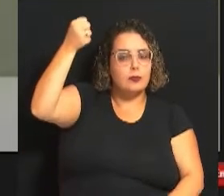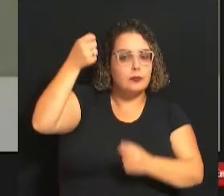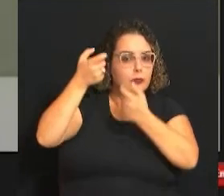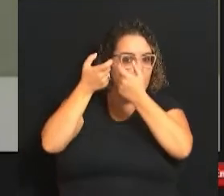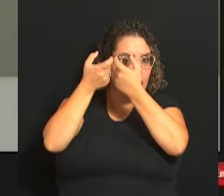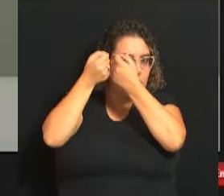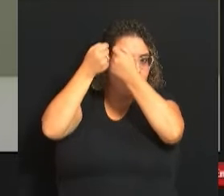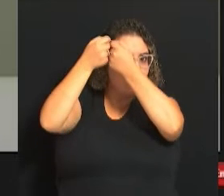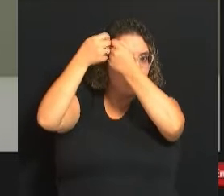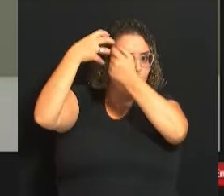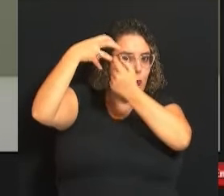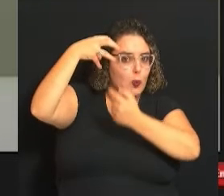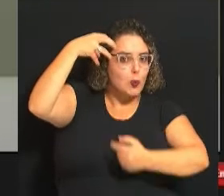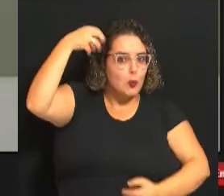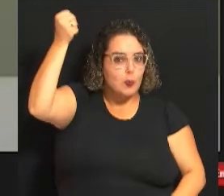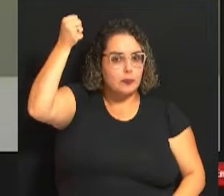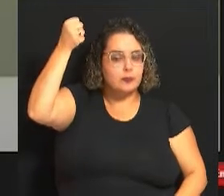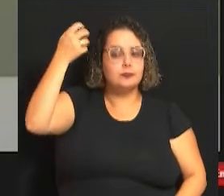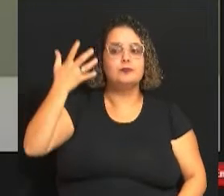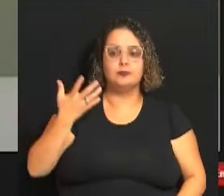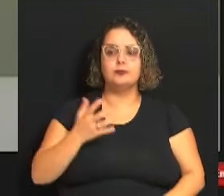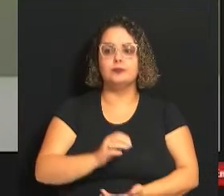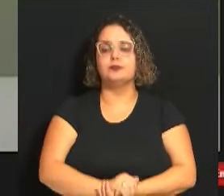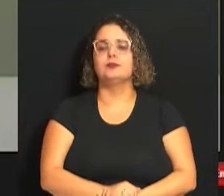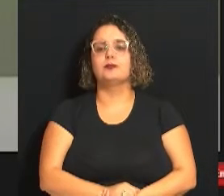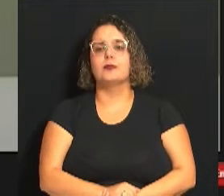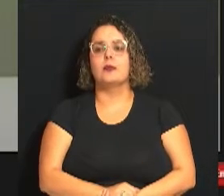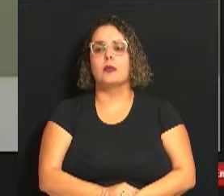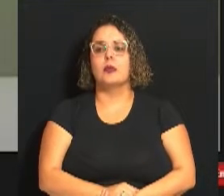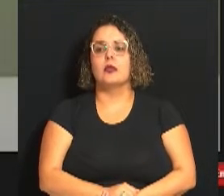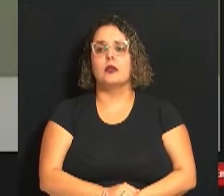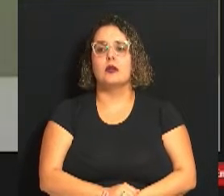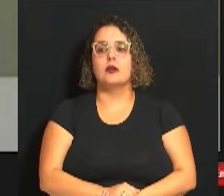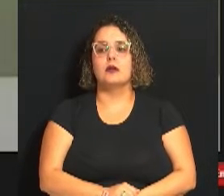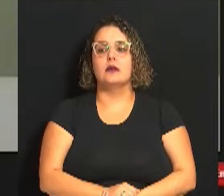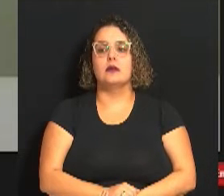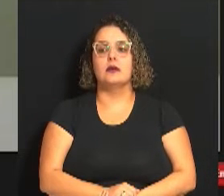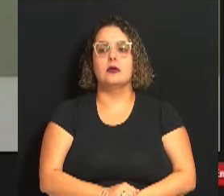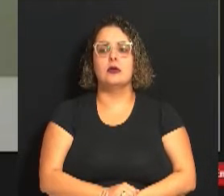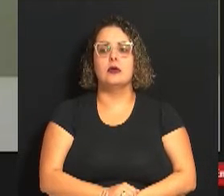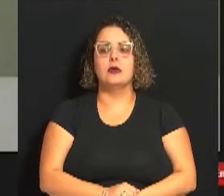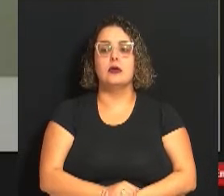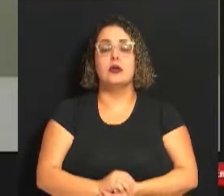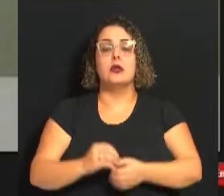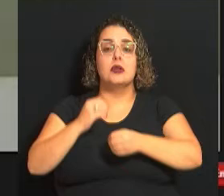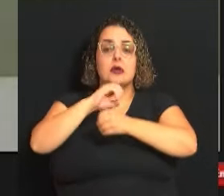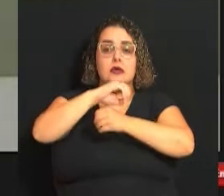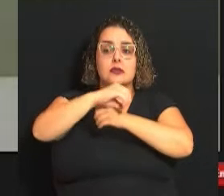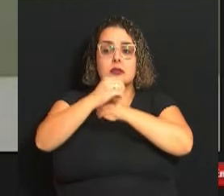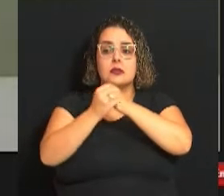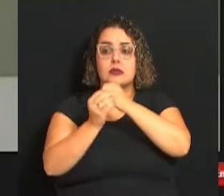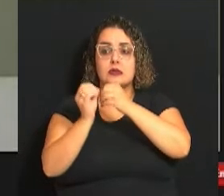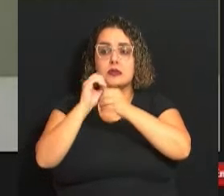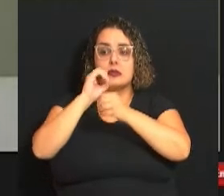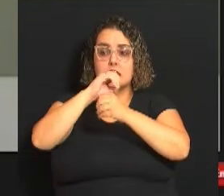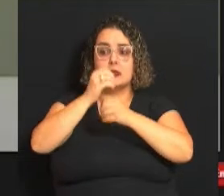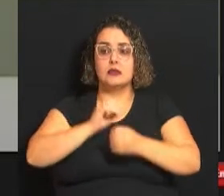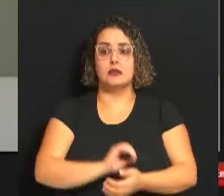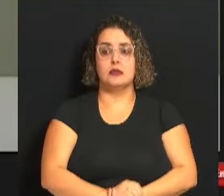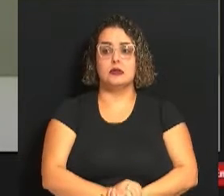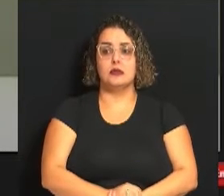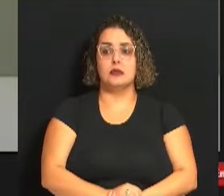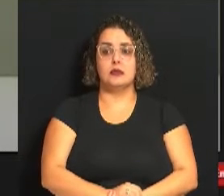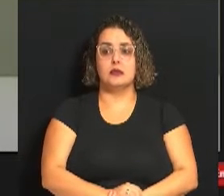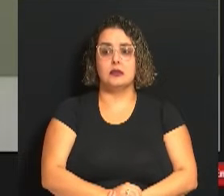do equipamento, né, e é aspirado e essas células, então, vão